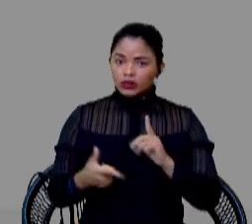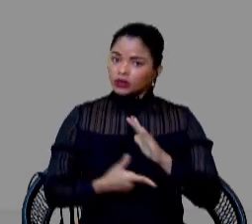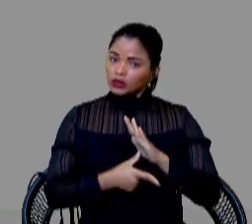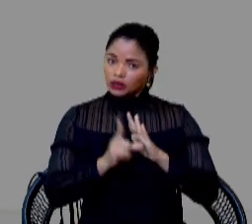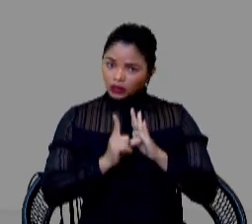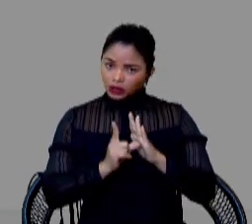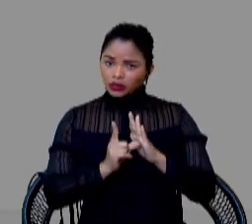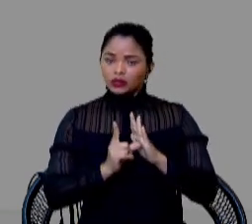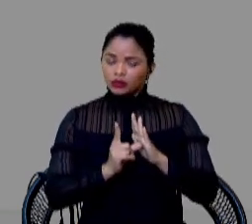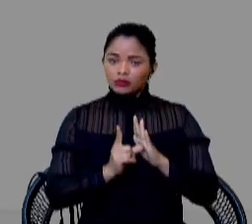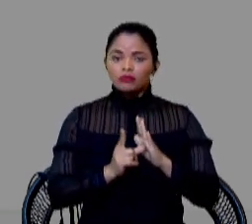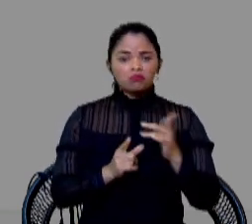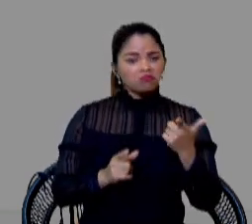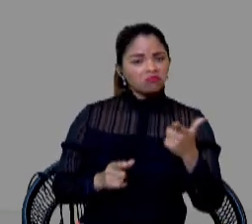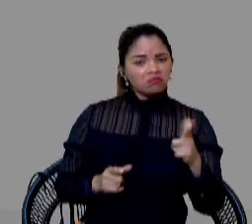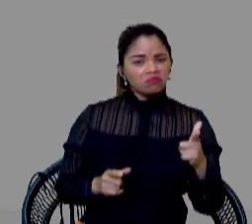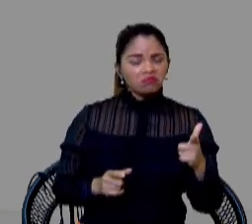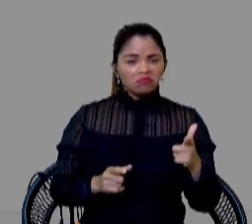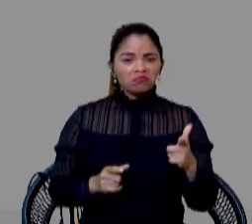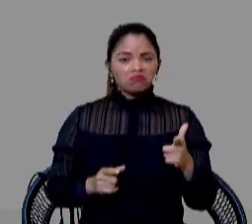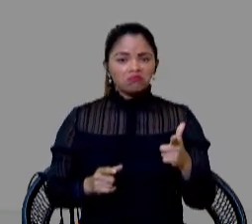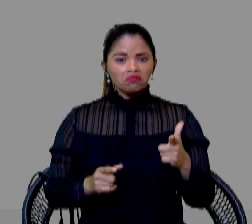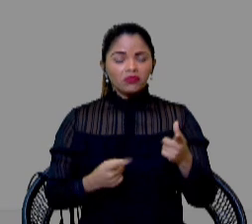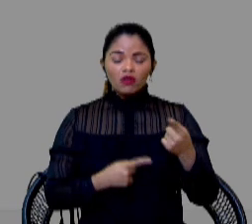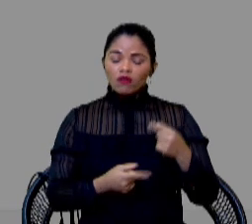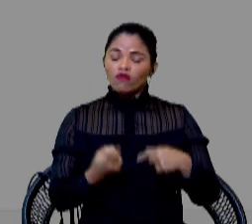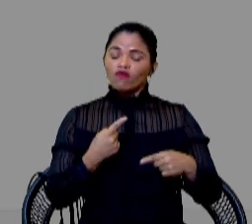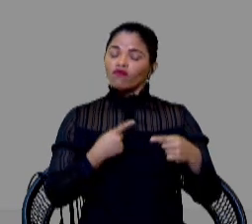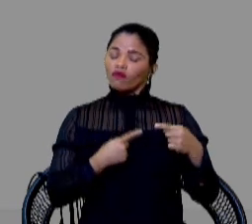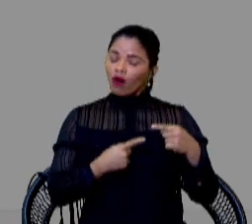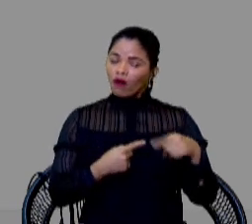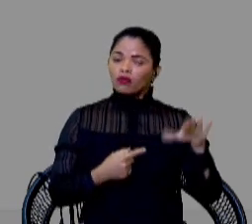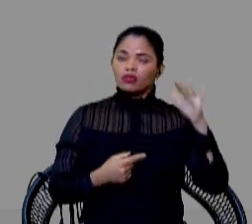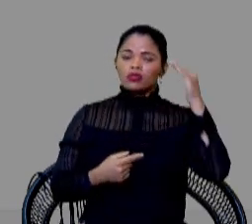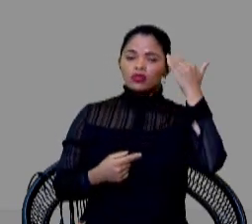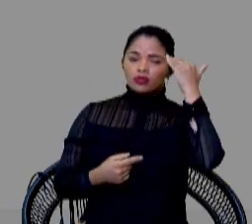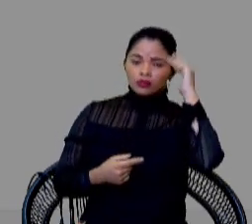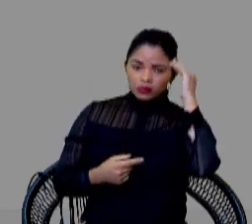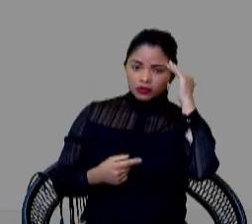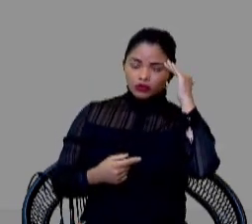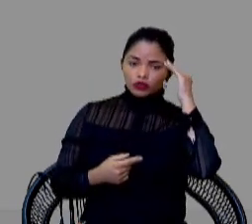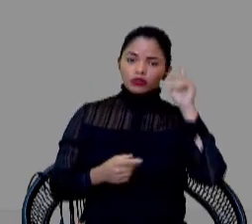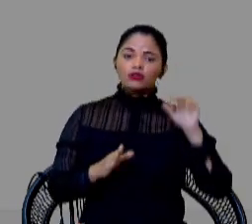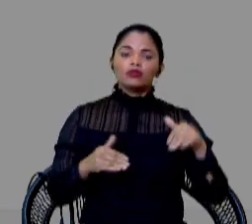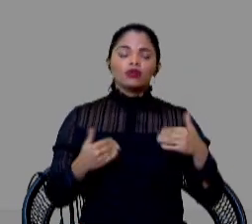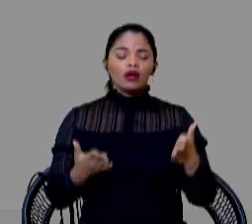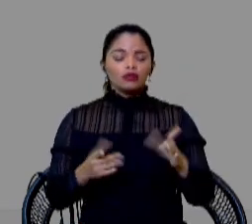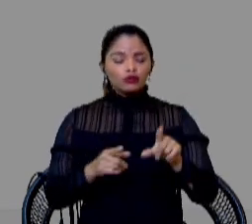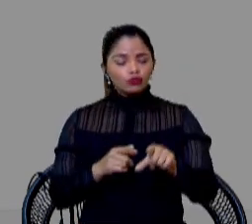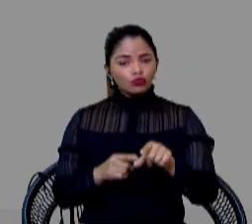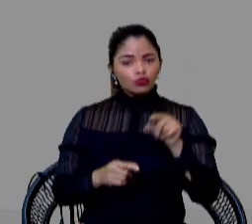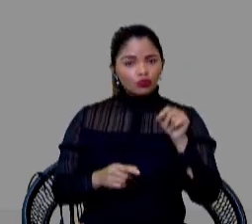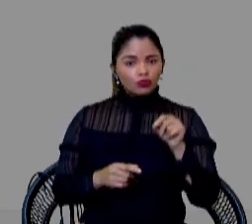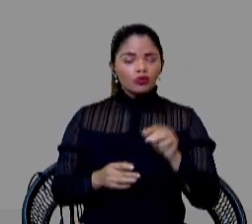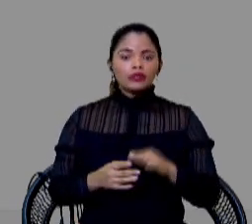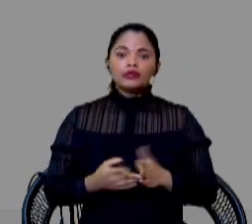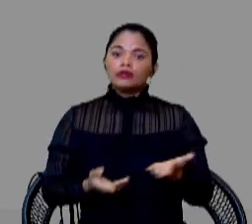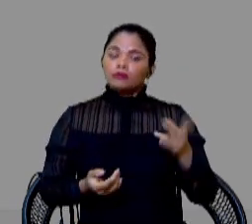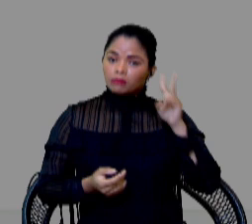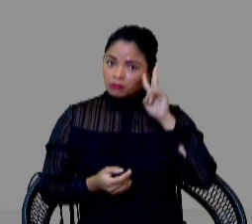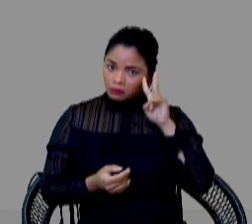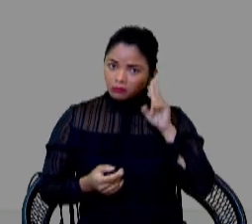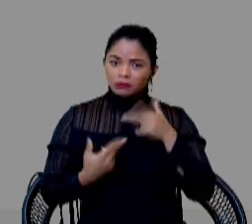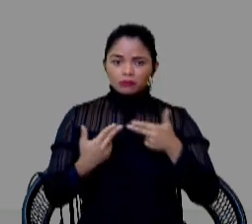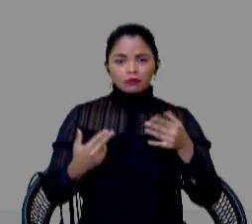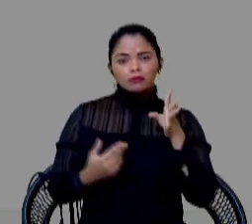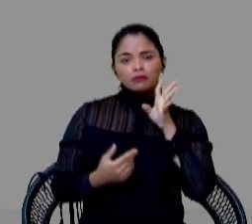tudo. Então, se você não tem, volta, entende e aí define aqui dentro. Lembrando que tem uma coisa